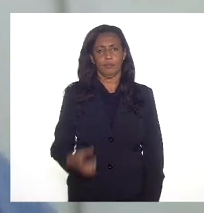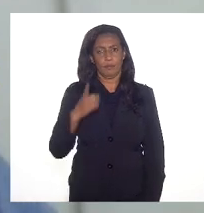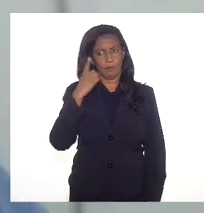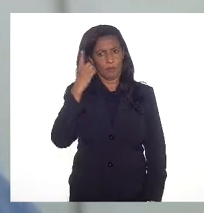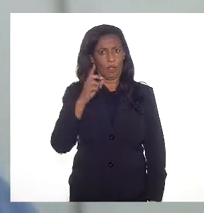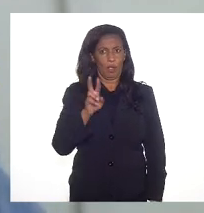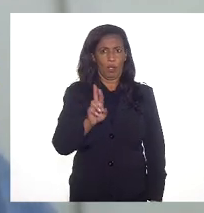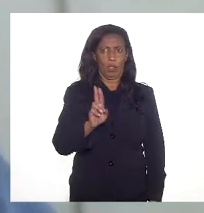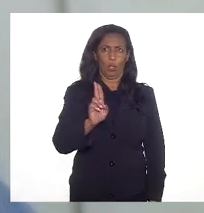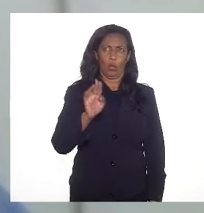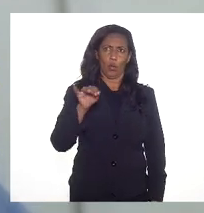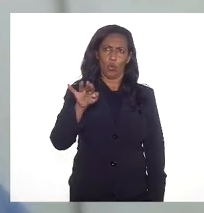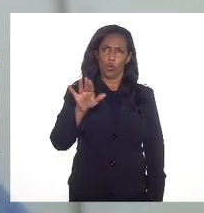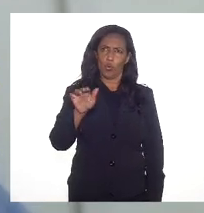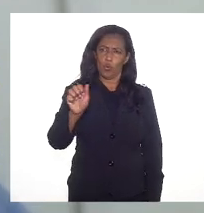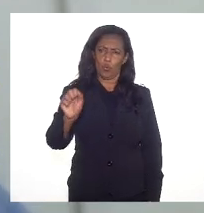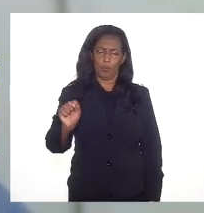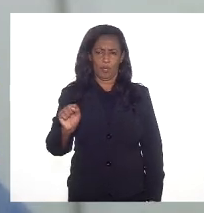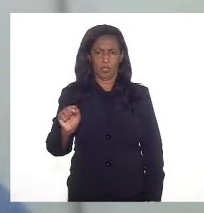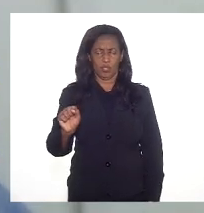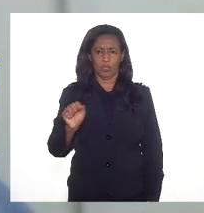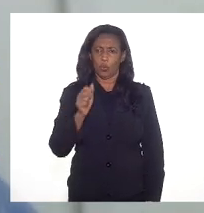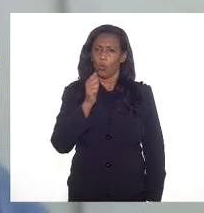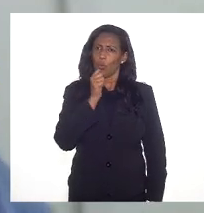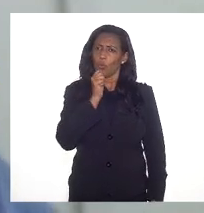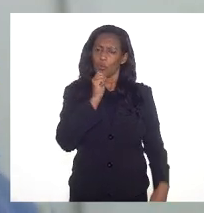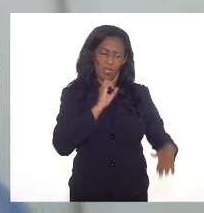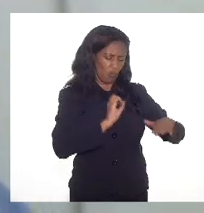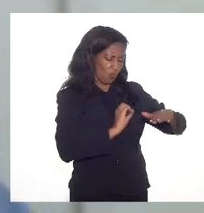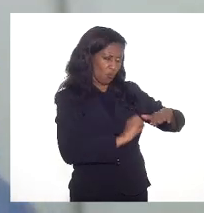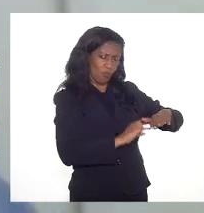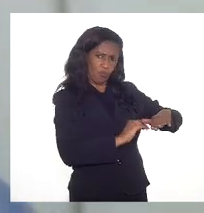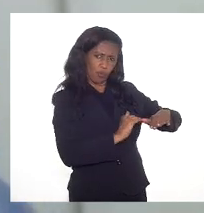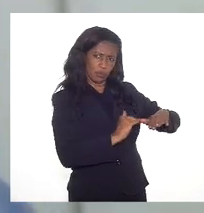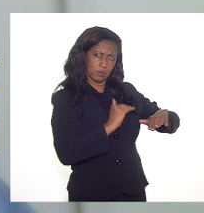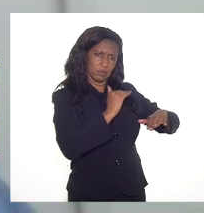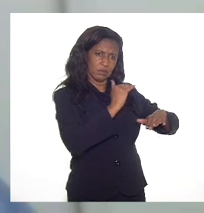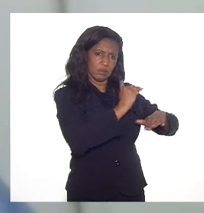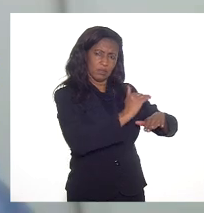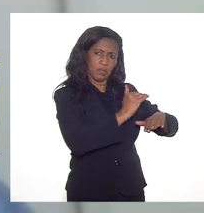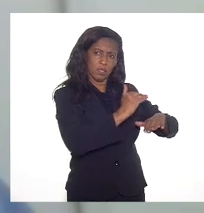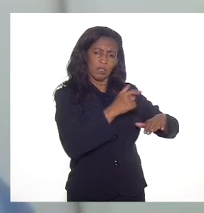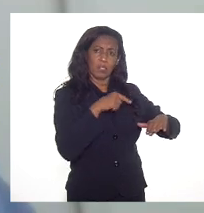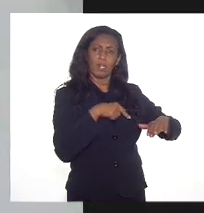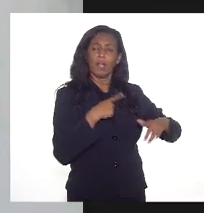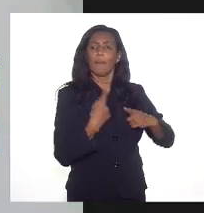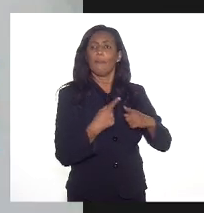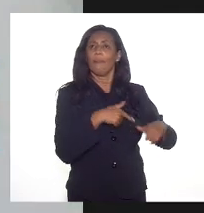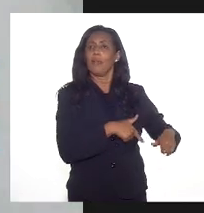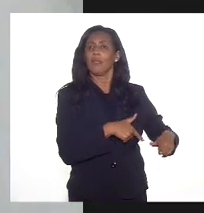há hipótese de fundo de soberano que não seja olhando